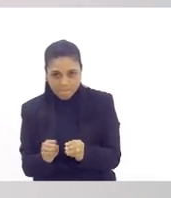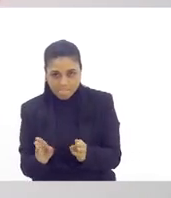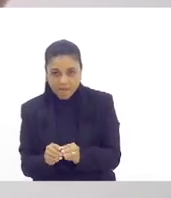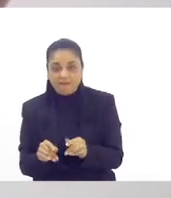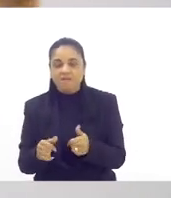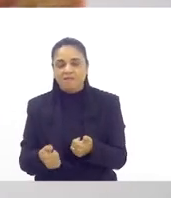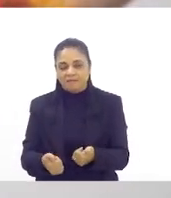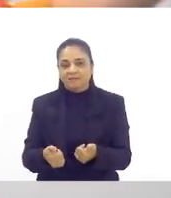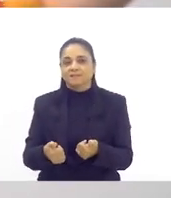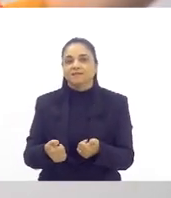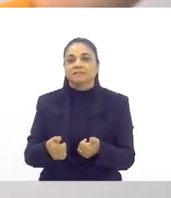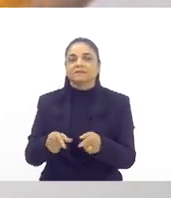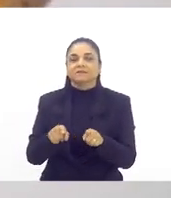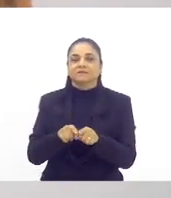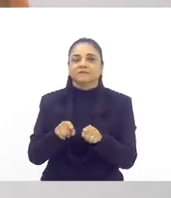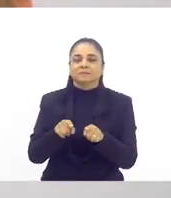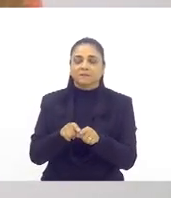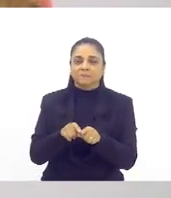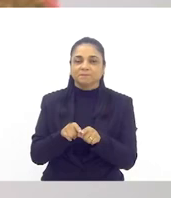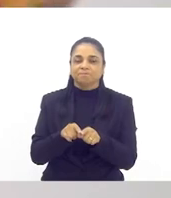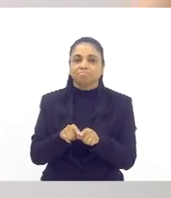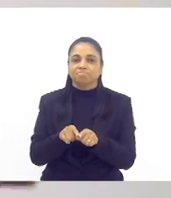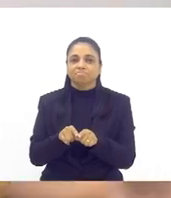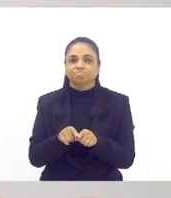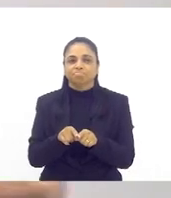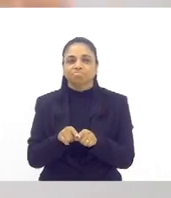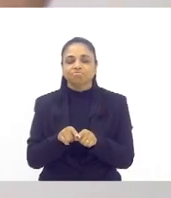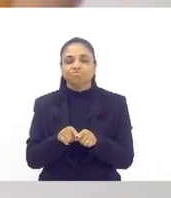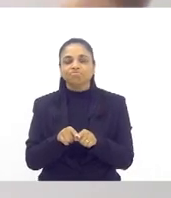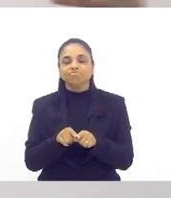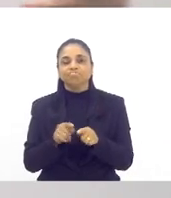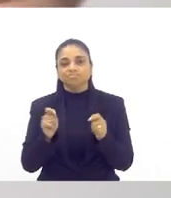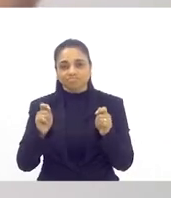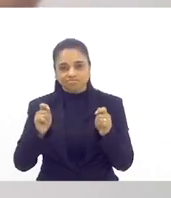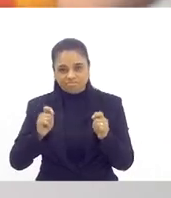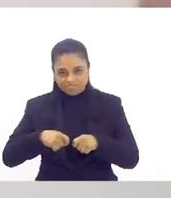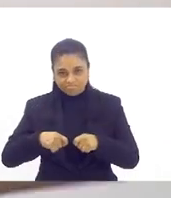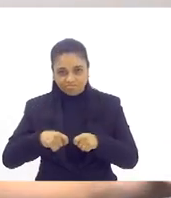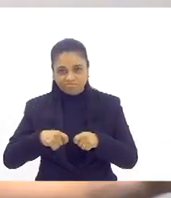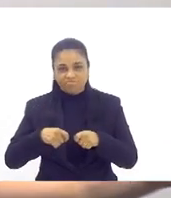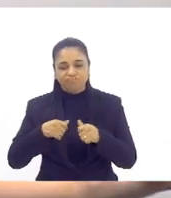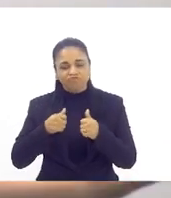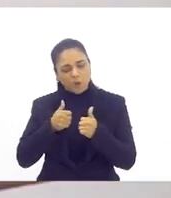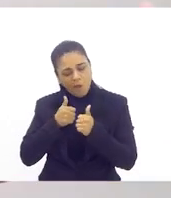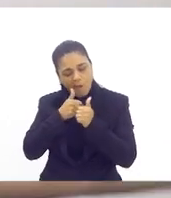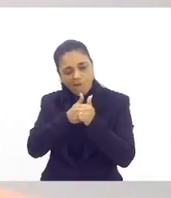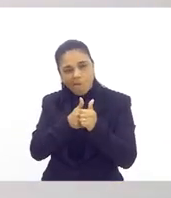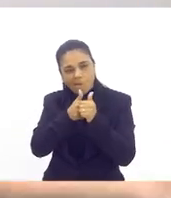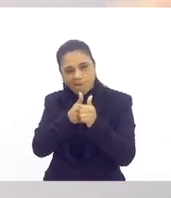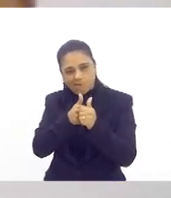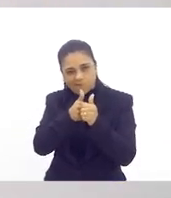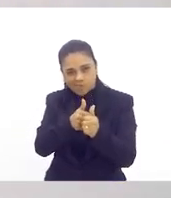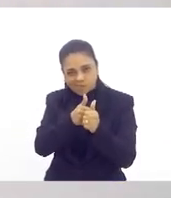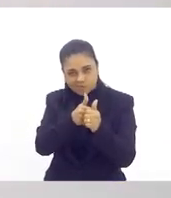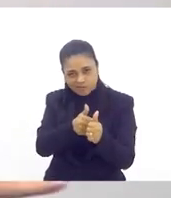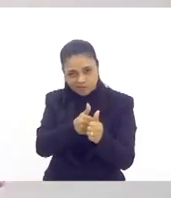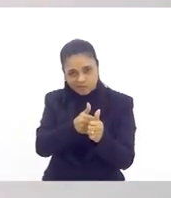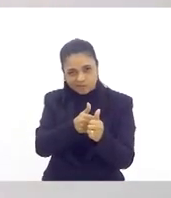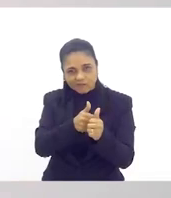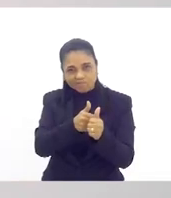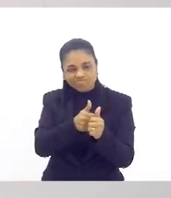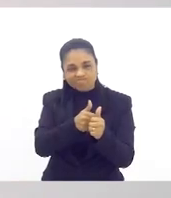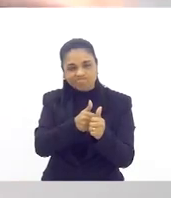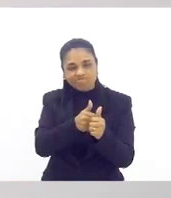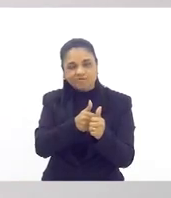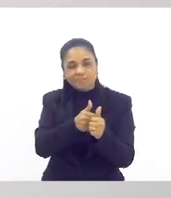né tivemos lá a possibilidade de de acompanhar e de se